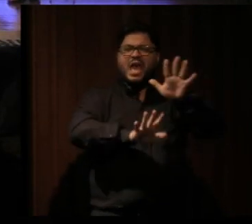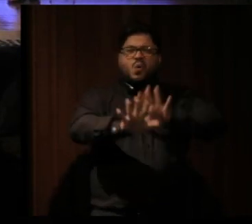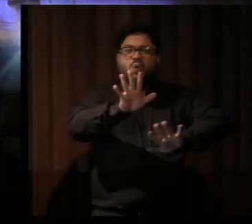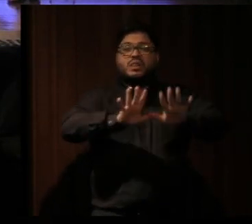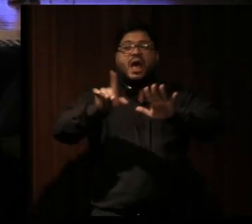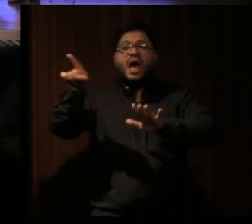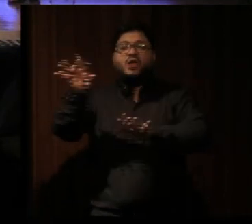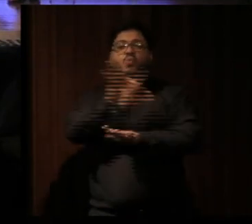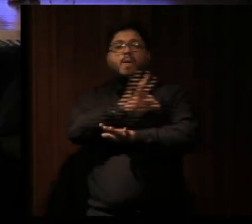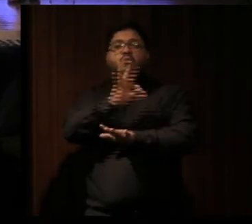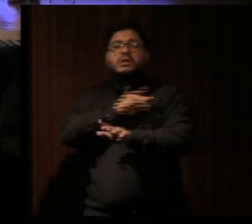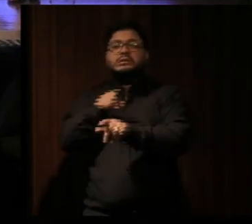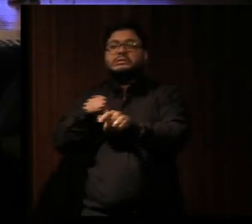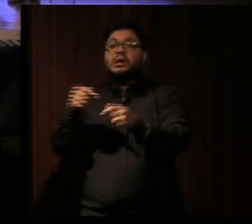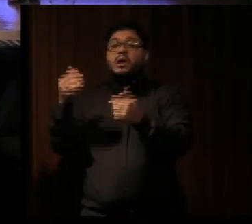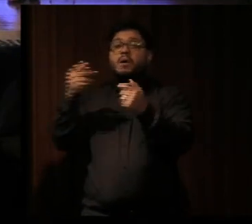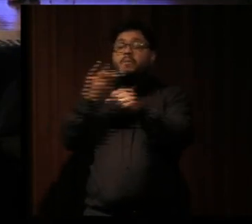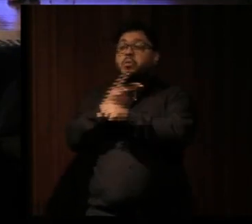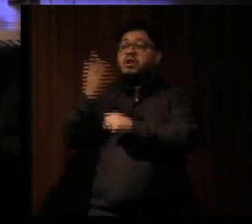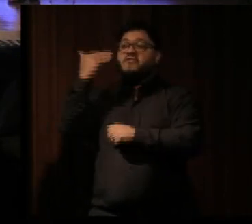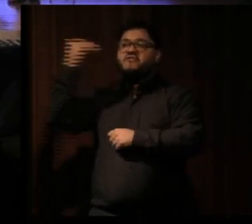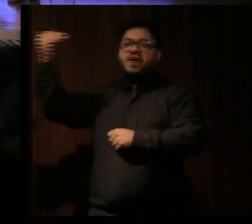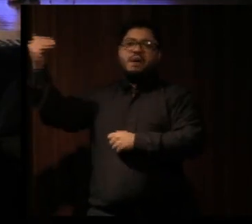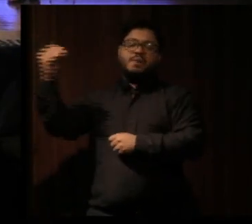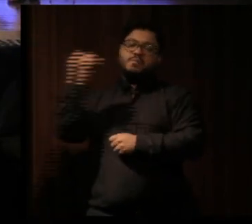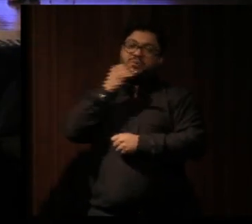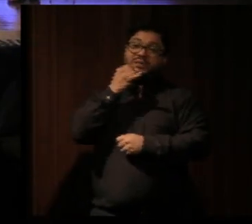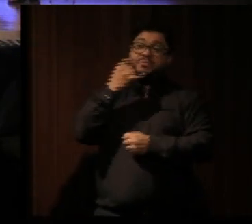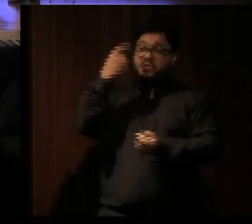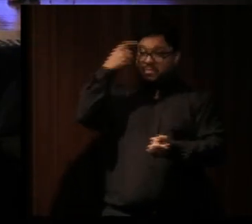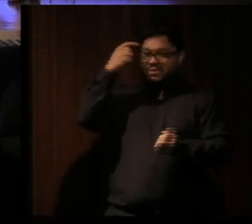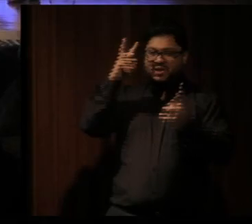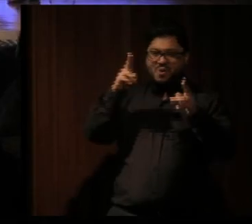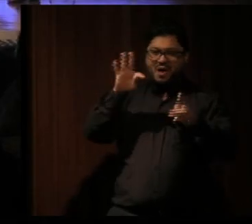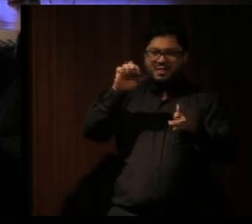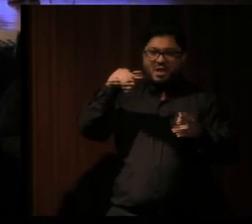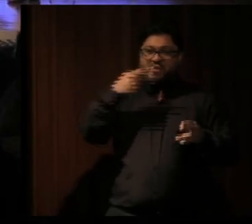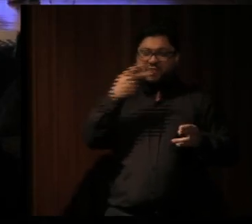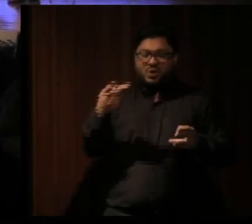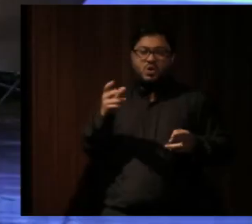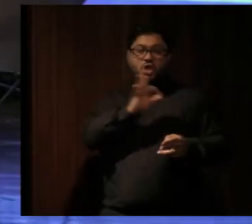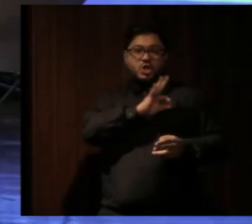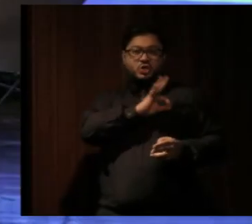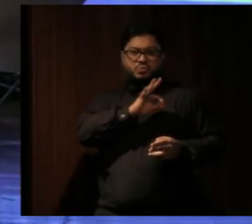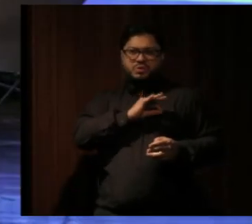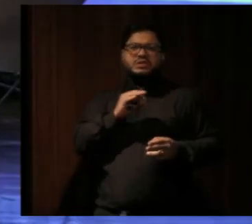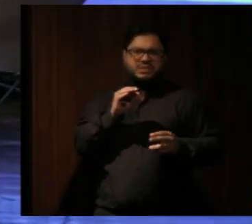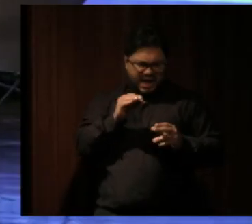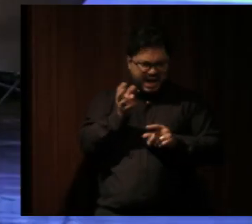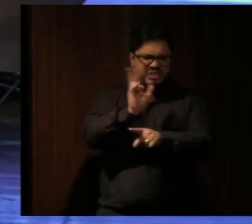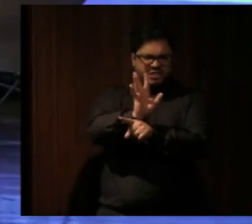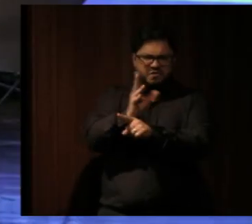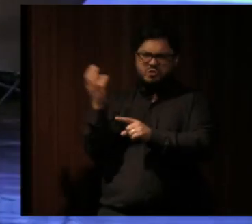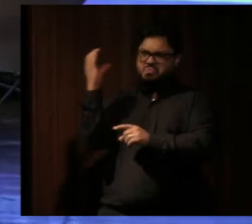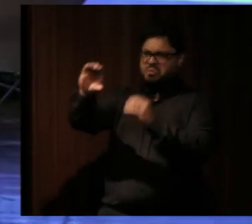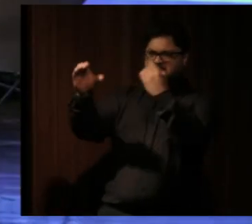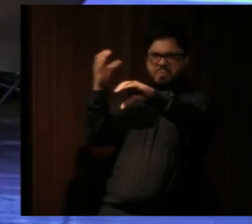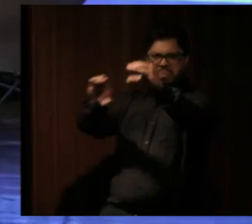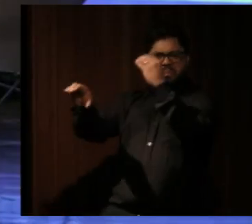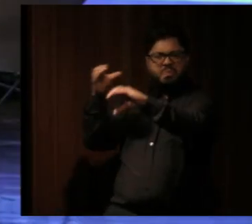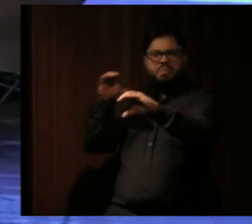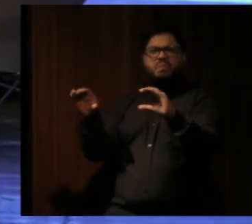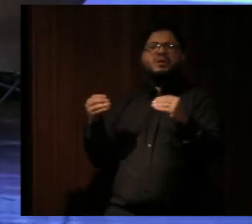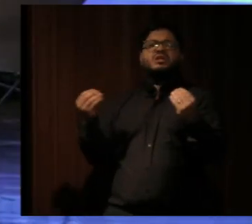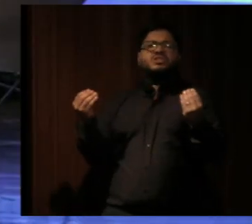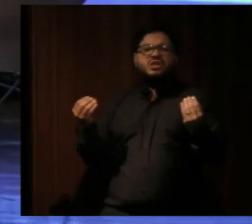polícia em busca de fama né pensando acho que talvez nisso que a Telma trou que os policiais estão aí publicando os vídeos de que